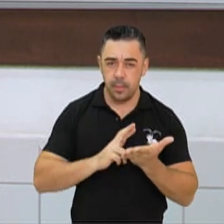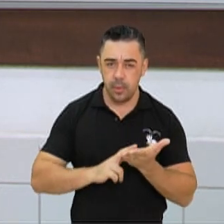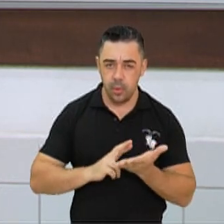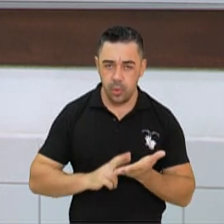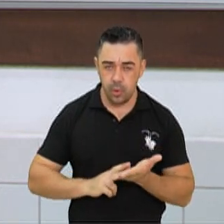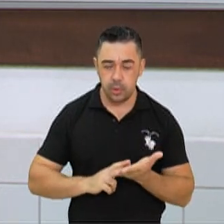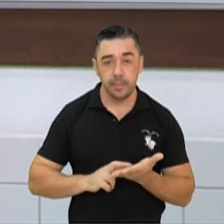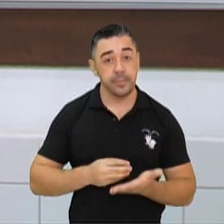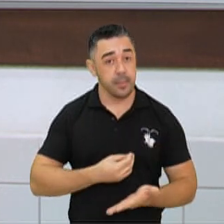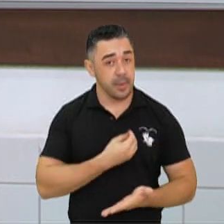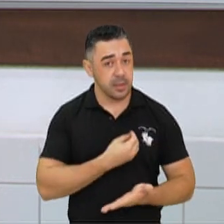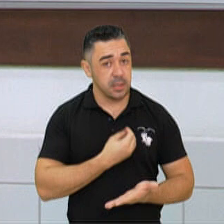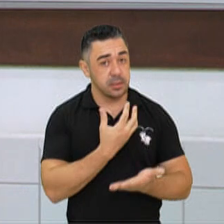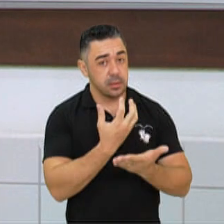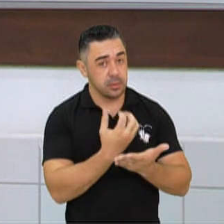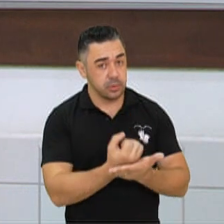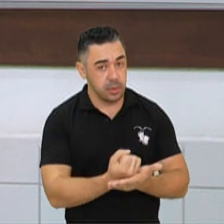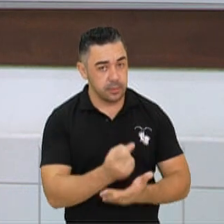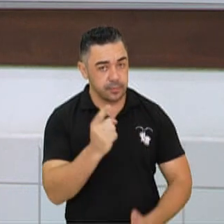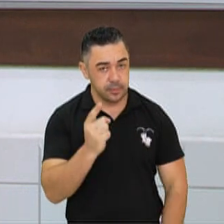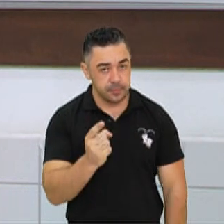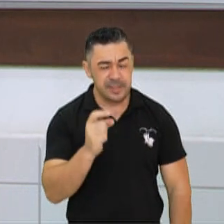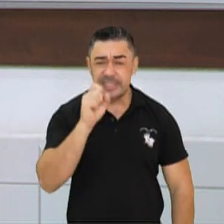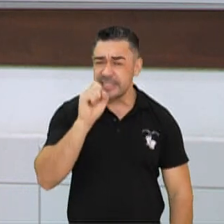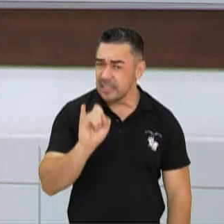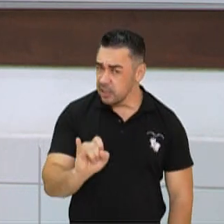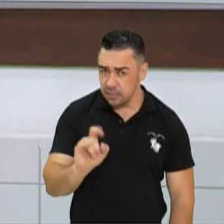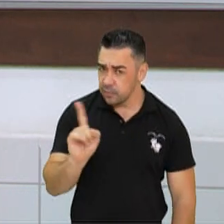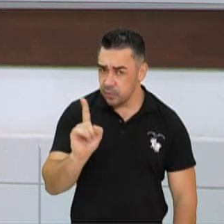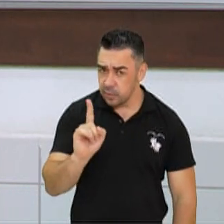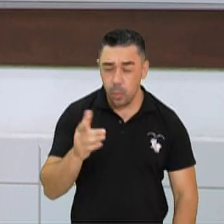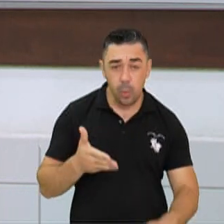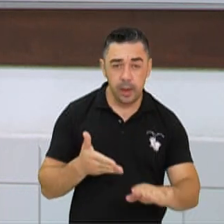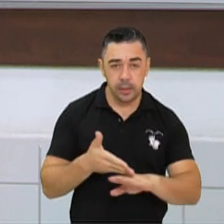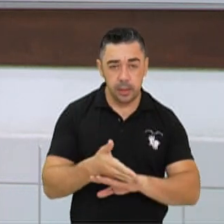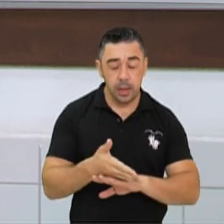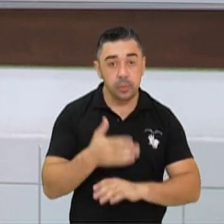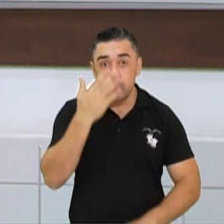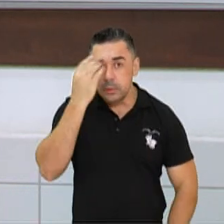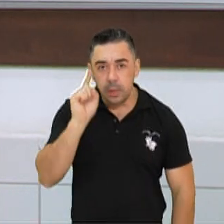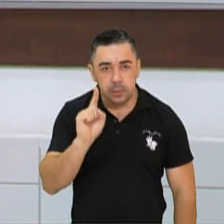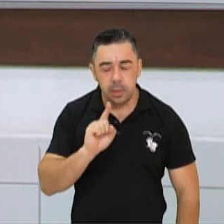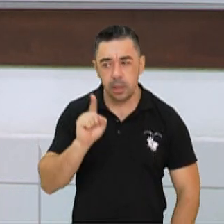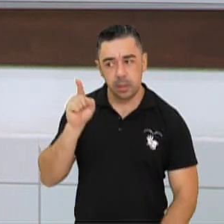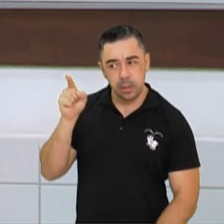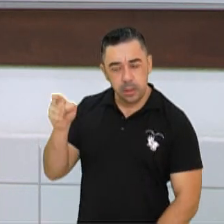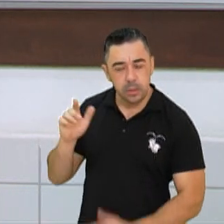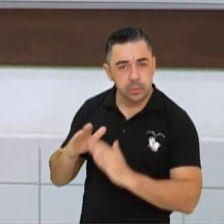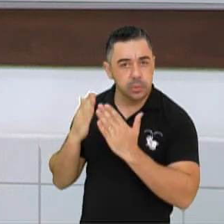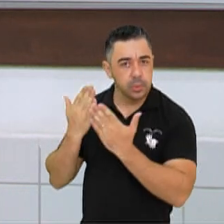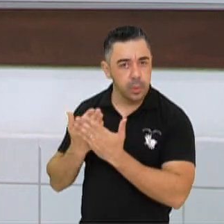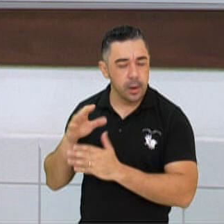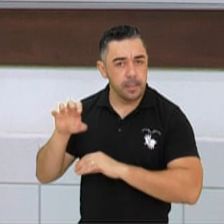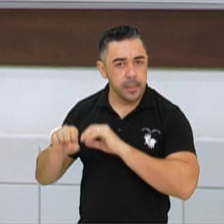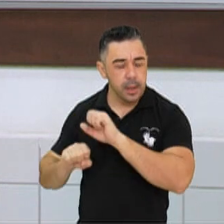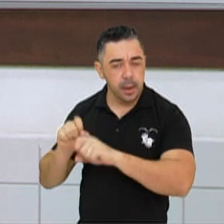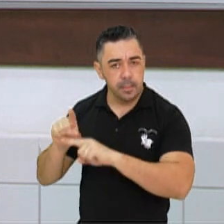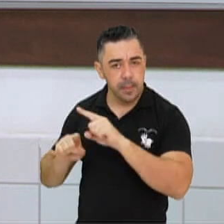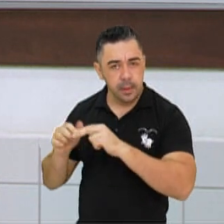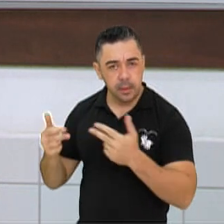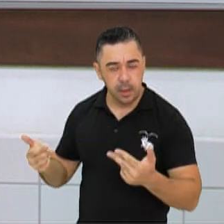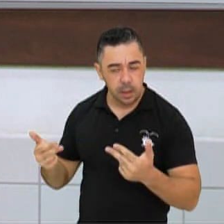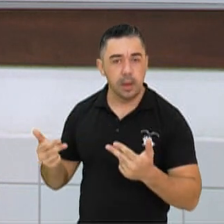fique com falta. Caso você não tenha acesso, não deixe de retirar o kit de atividades impressas na escola. E é